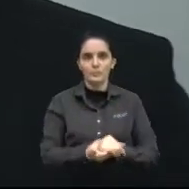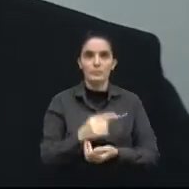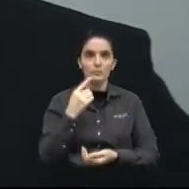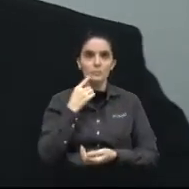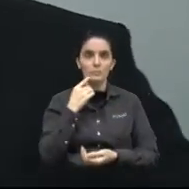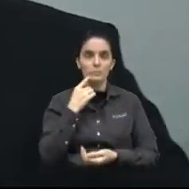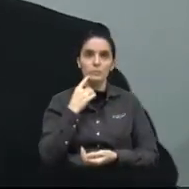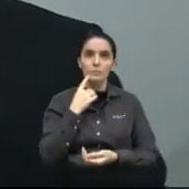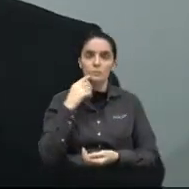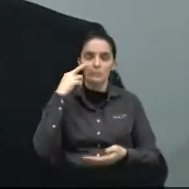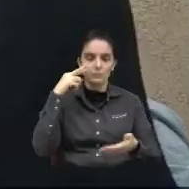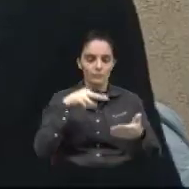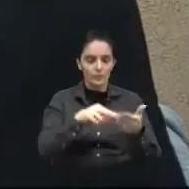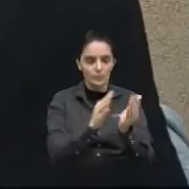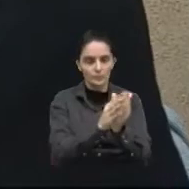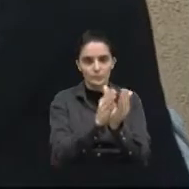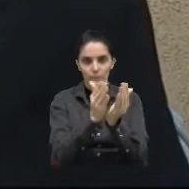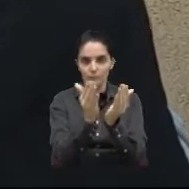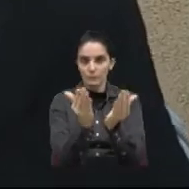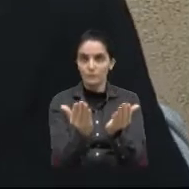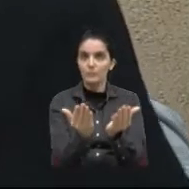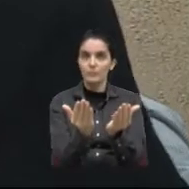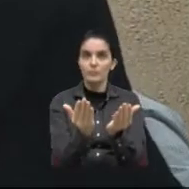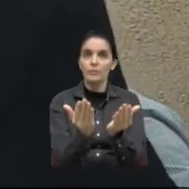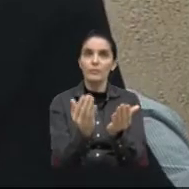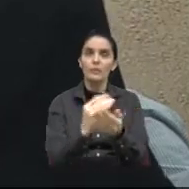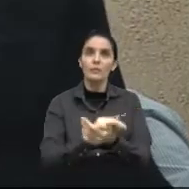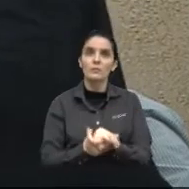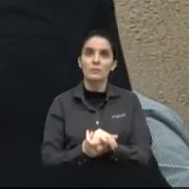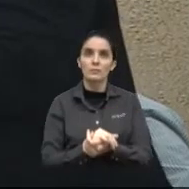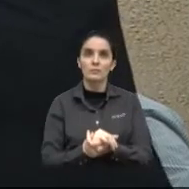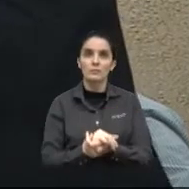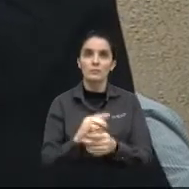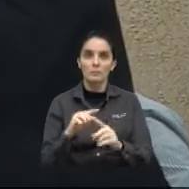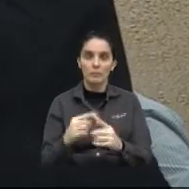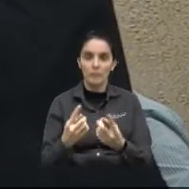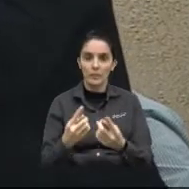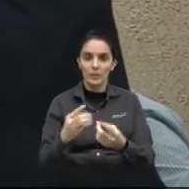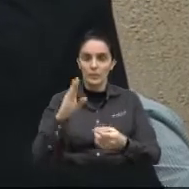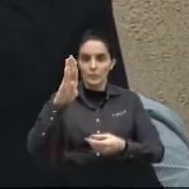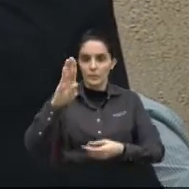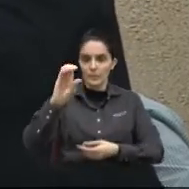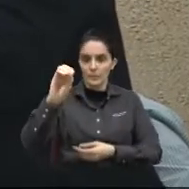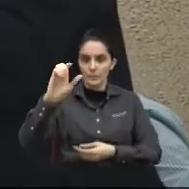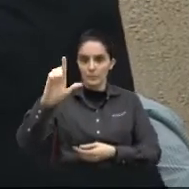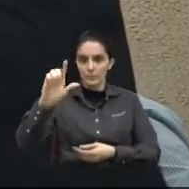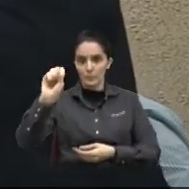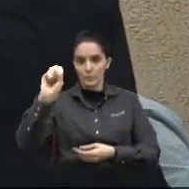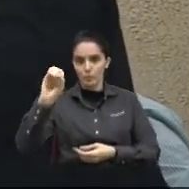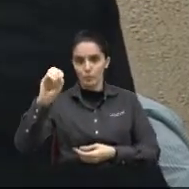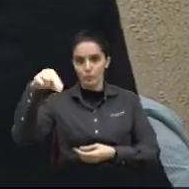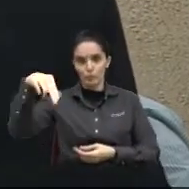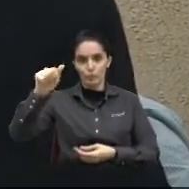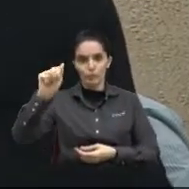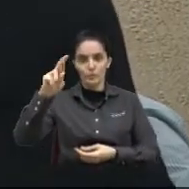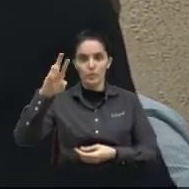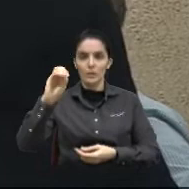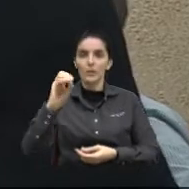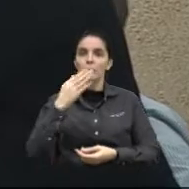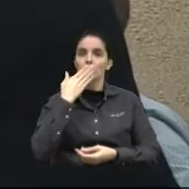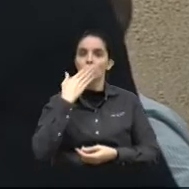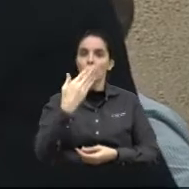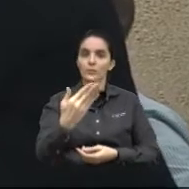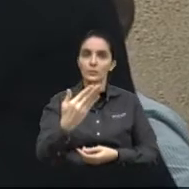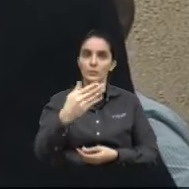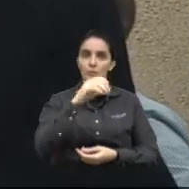quinta feira só que daí o eduardo bolsonaro deputado duarte funcionário estava em limeira e ele pediu pra mim o livro